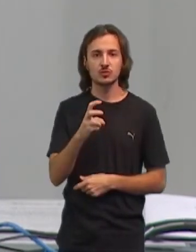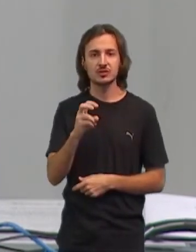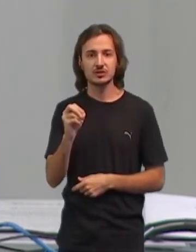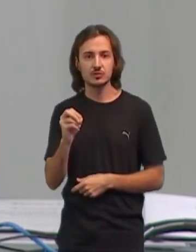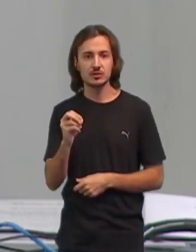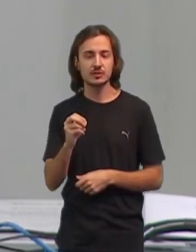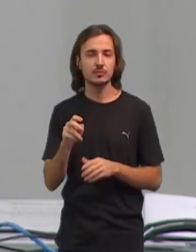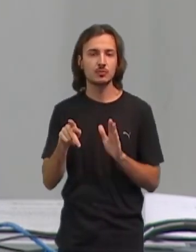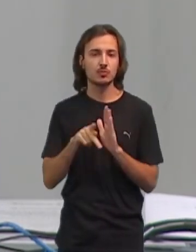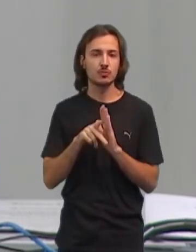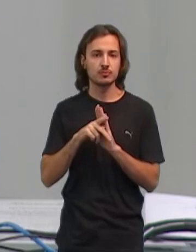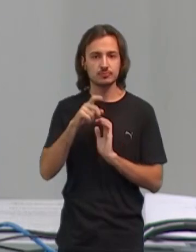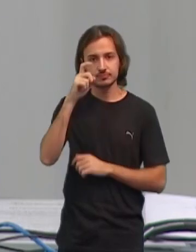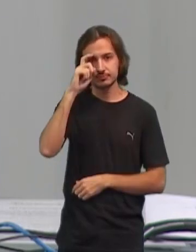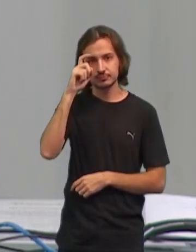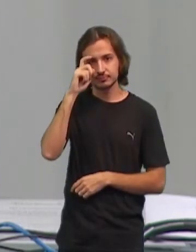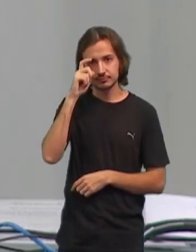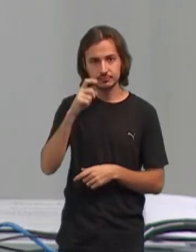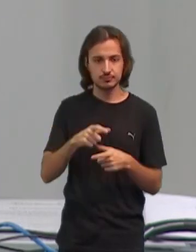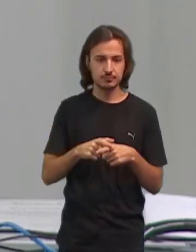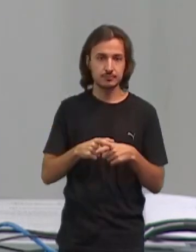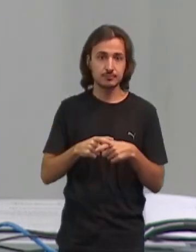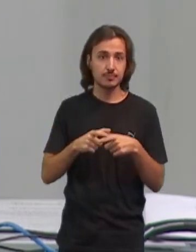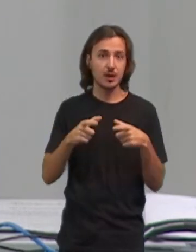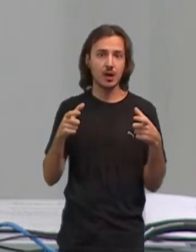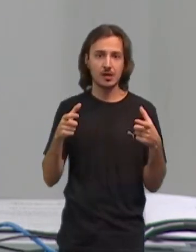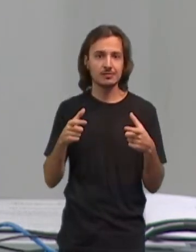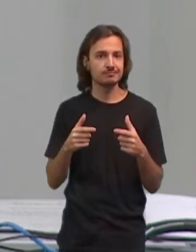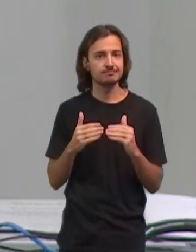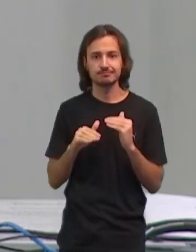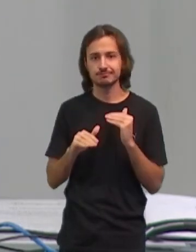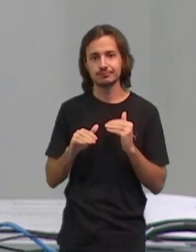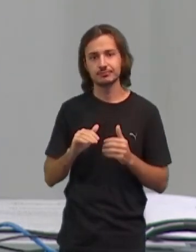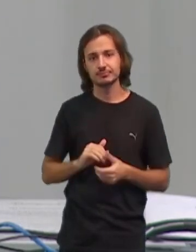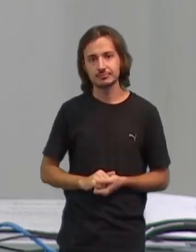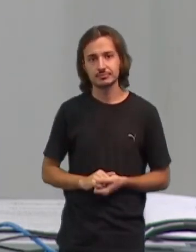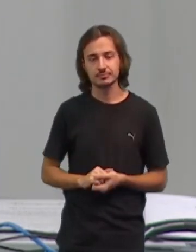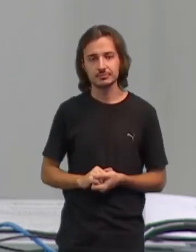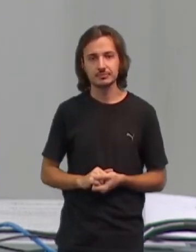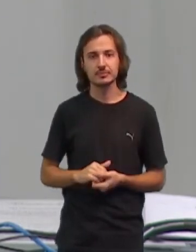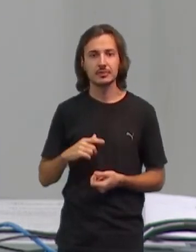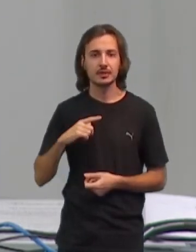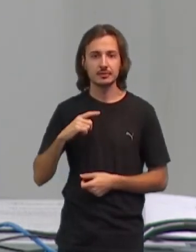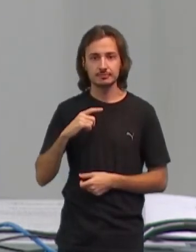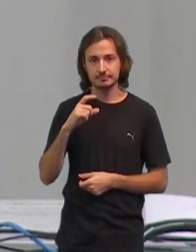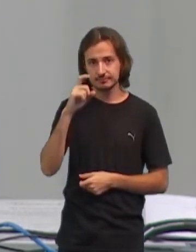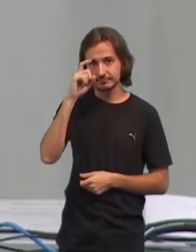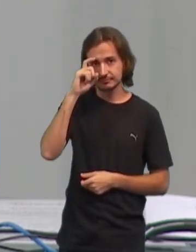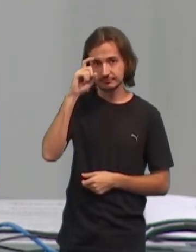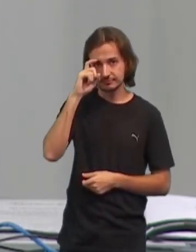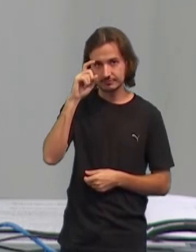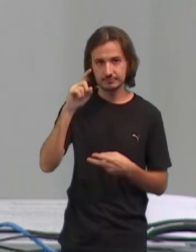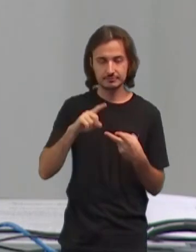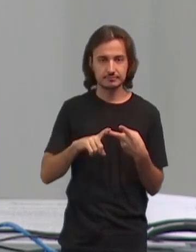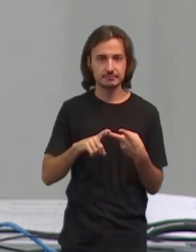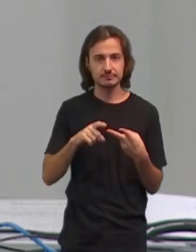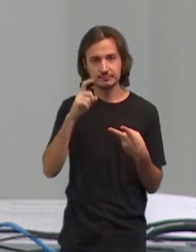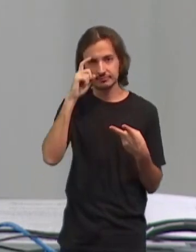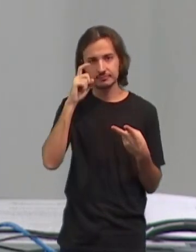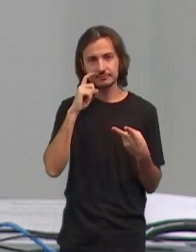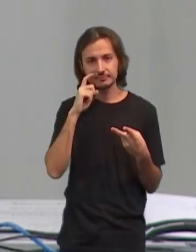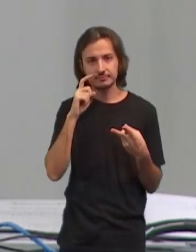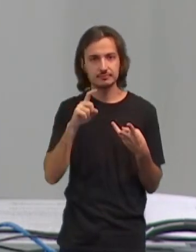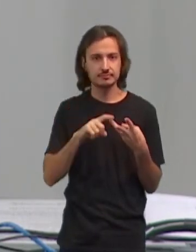Pareceres já lidos, quórum maioria absoluta. Observação vista, vereadores Juraci Schaefer, Maurício Delgado, vereador Julinho